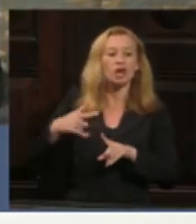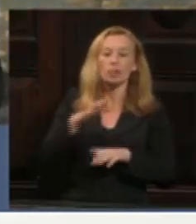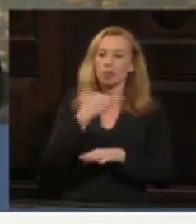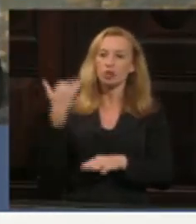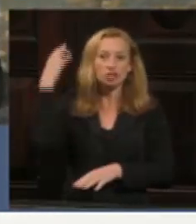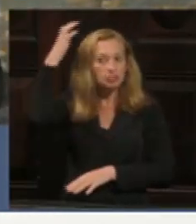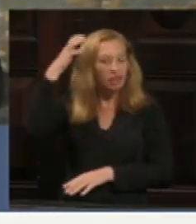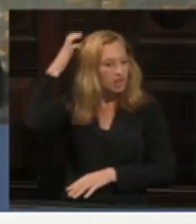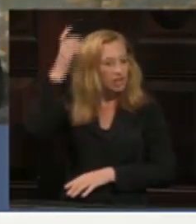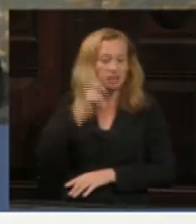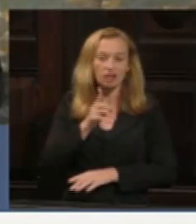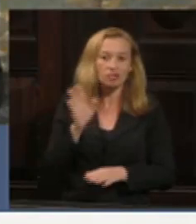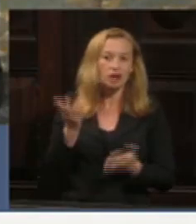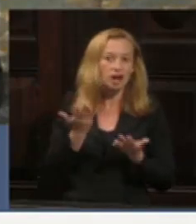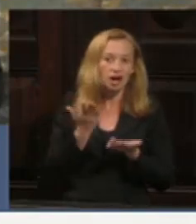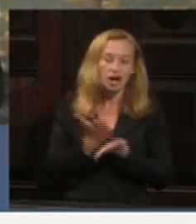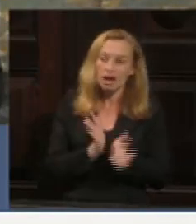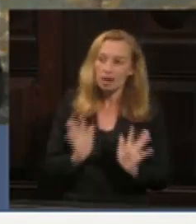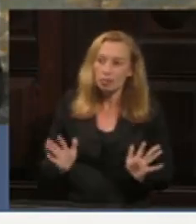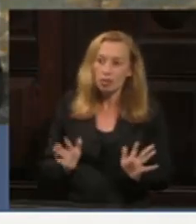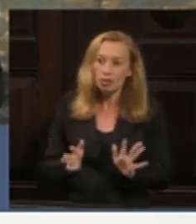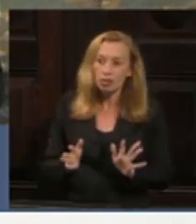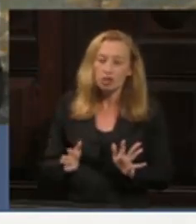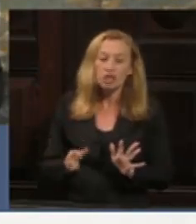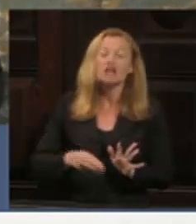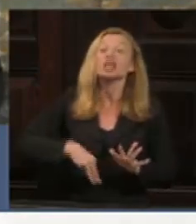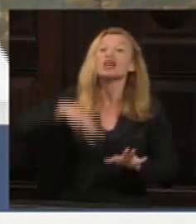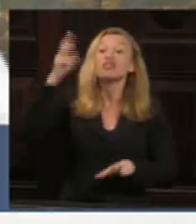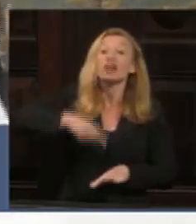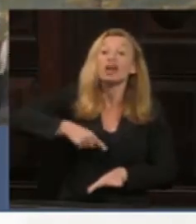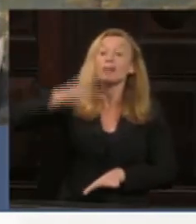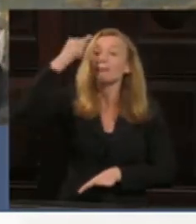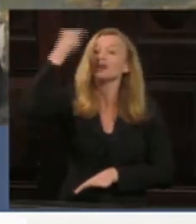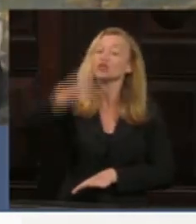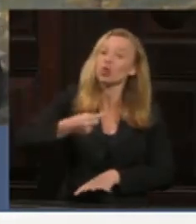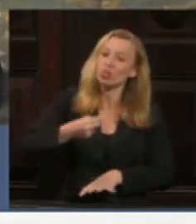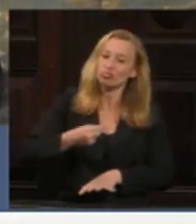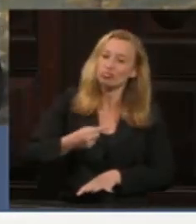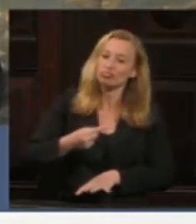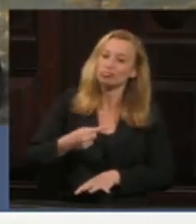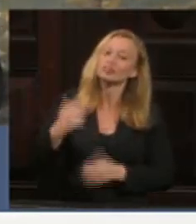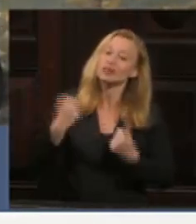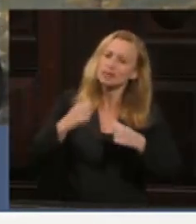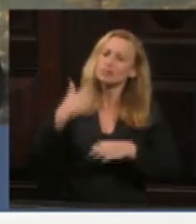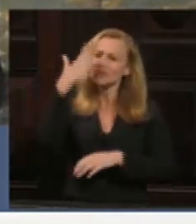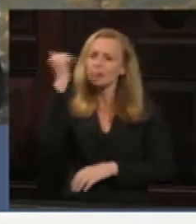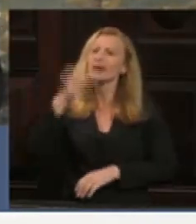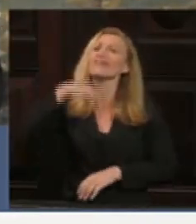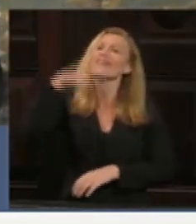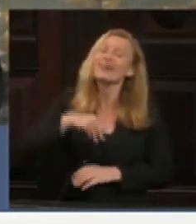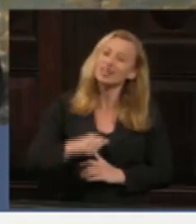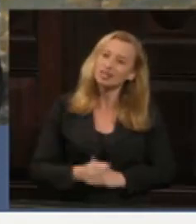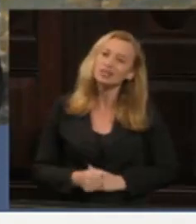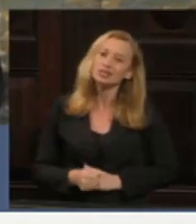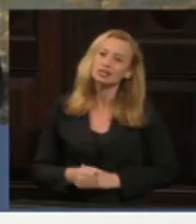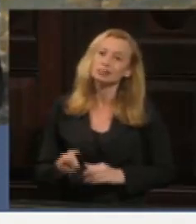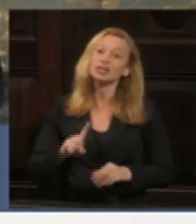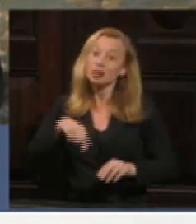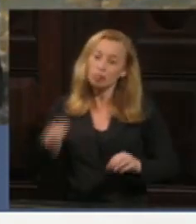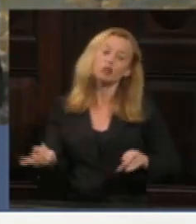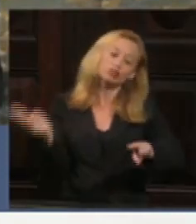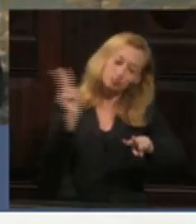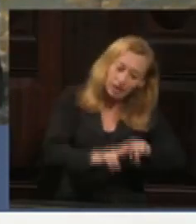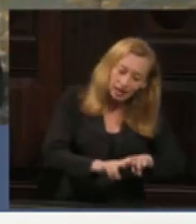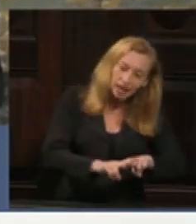Anderson veio de cima. E temos que saber quem que são os autores e colocar os responsáveis, colocar atrás da cadeia,